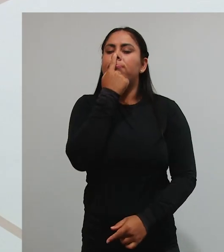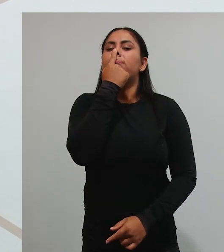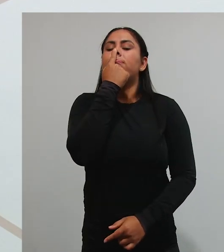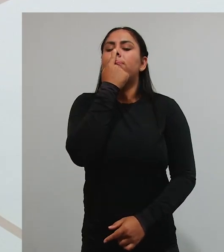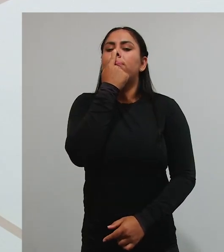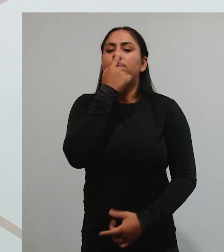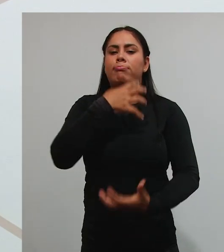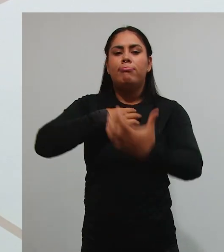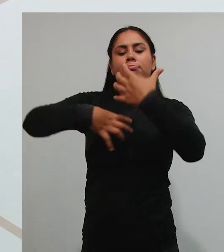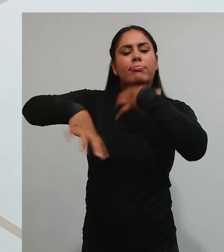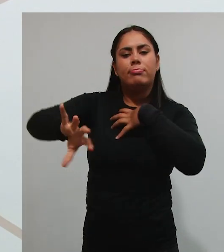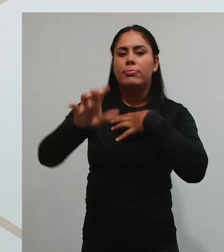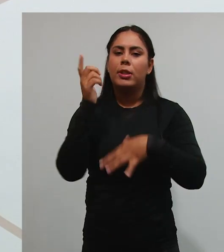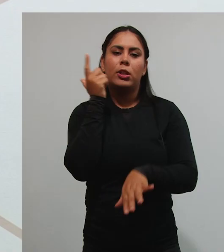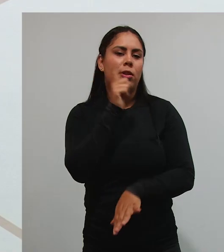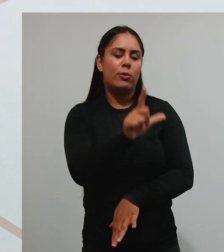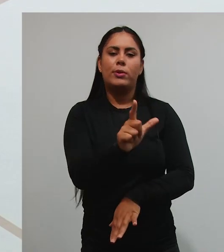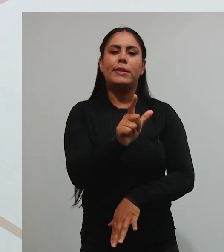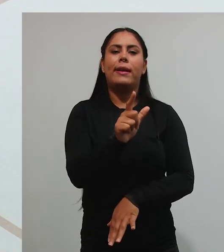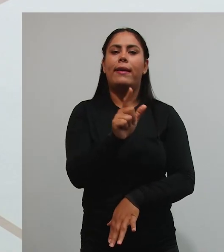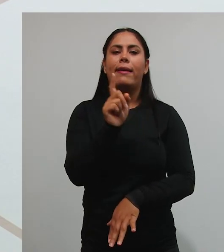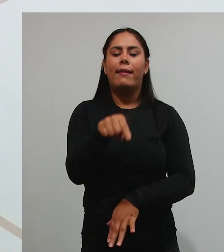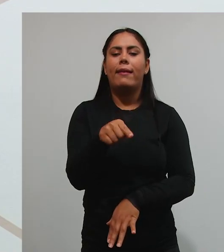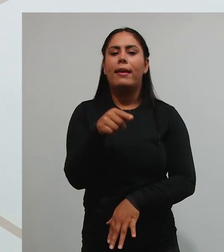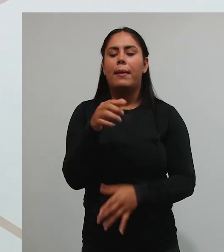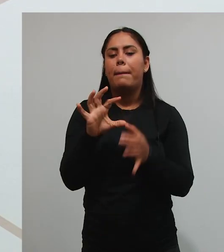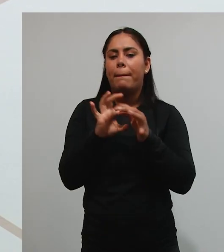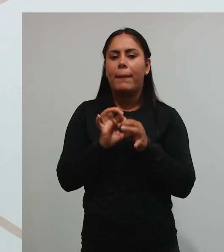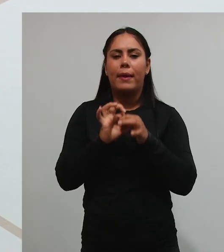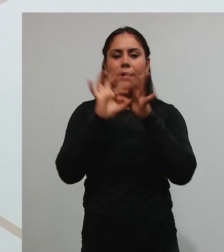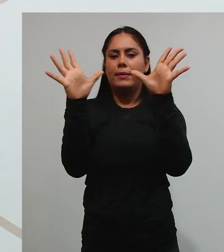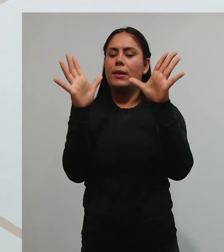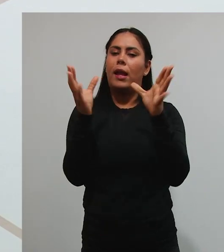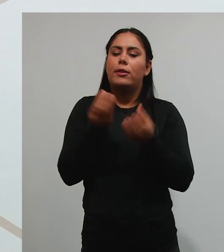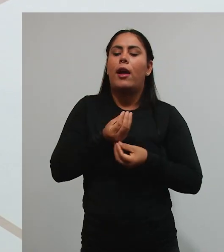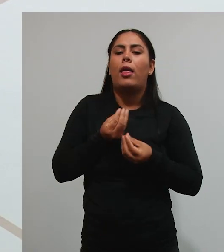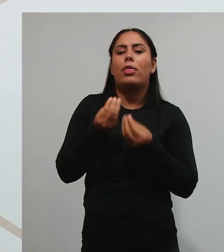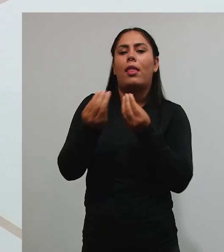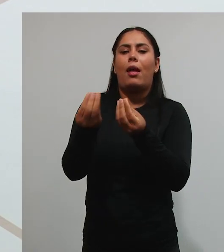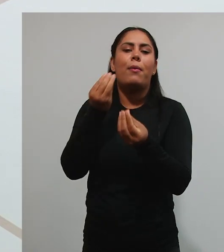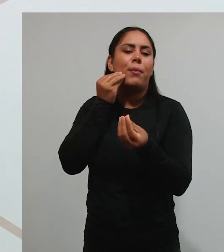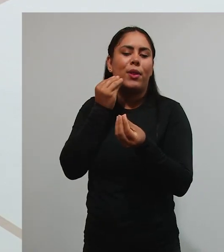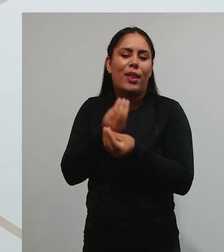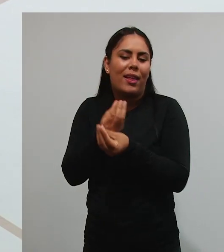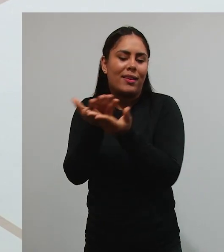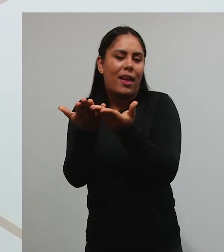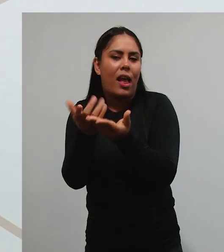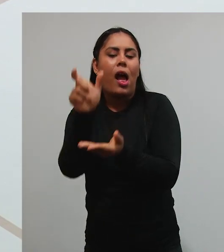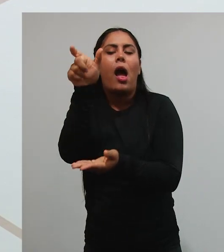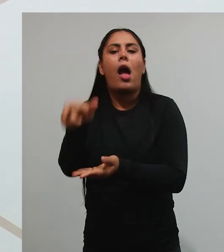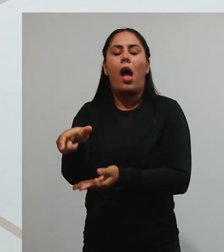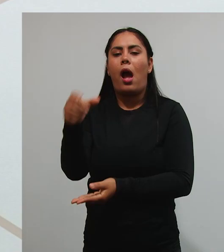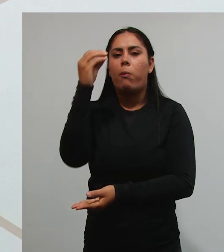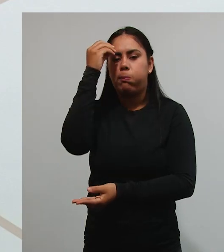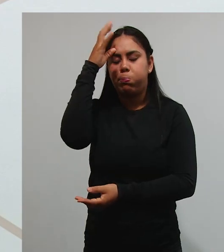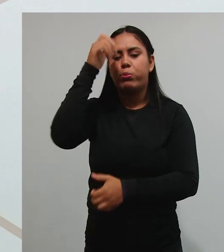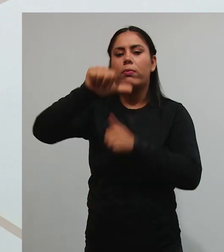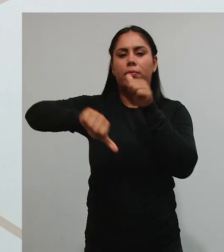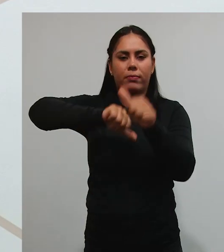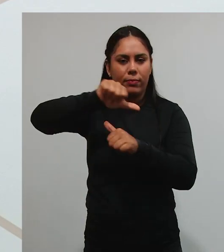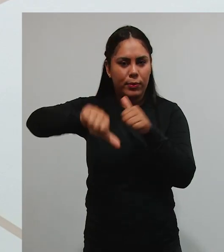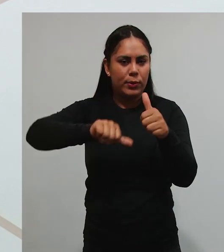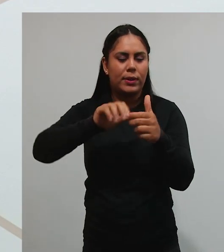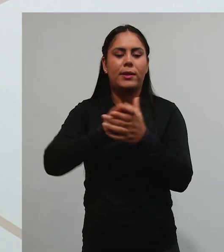ouvir e, portanto, não consegue permitir ou dar oportunidades para que haja uma mudança dessa realidade.